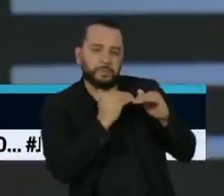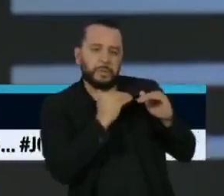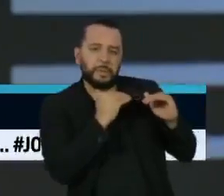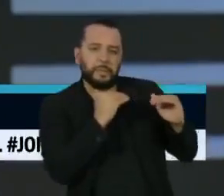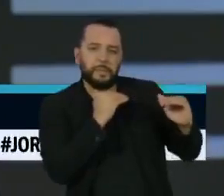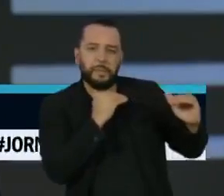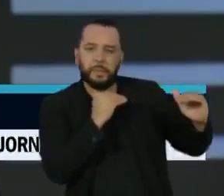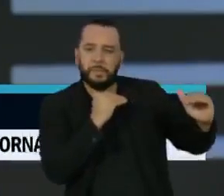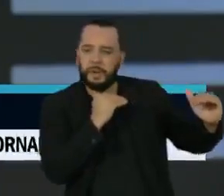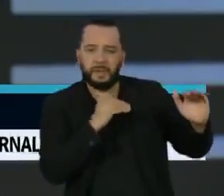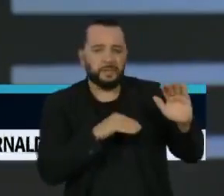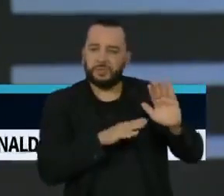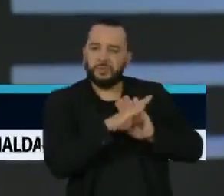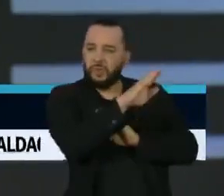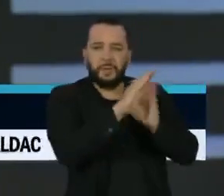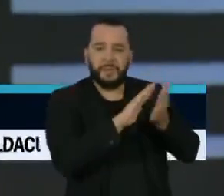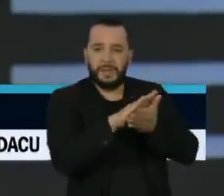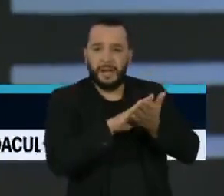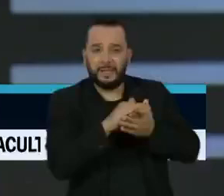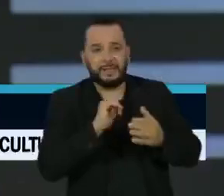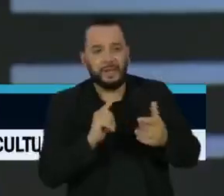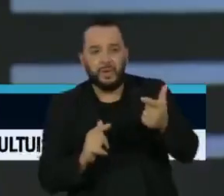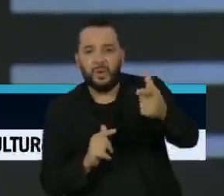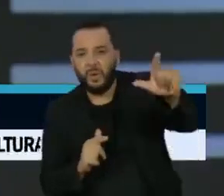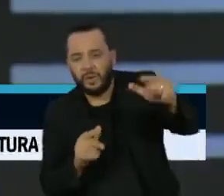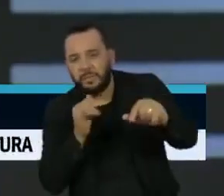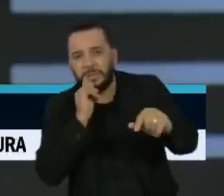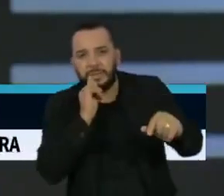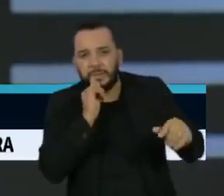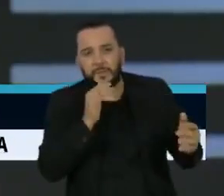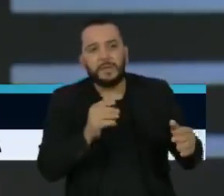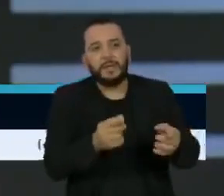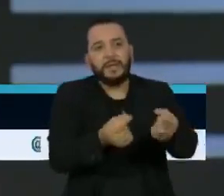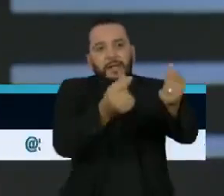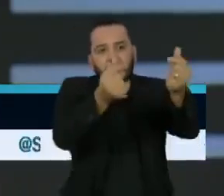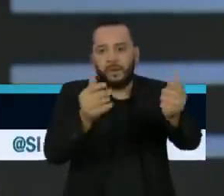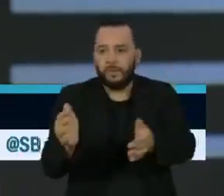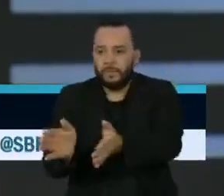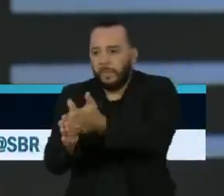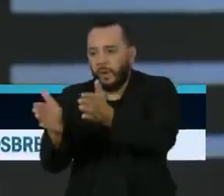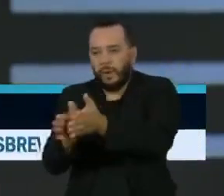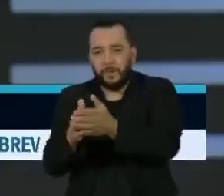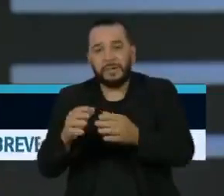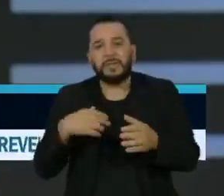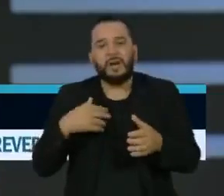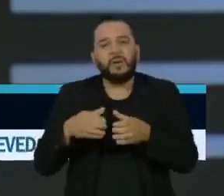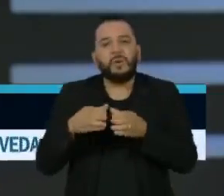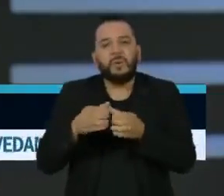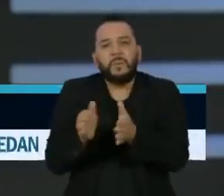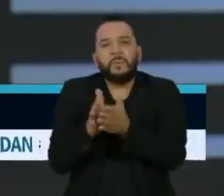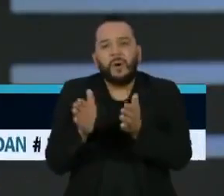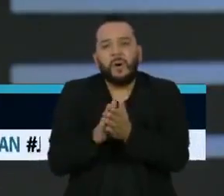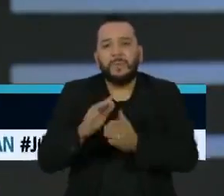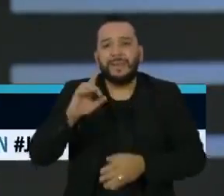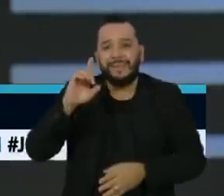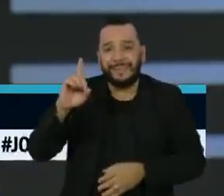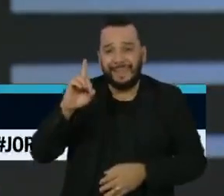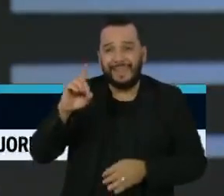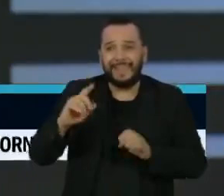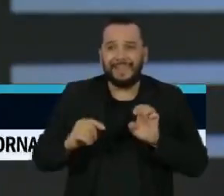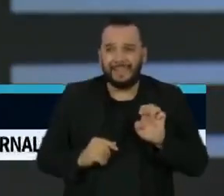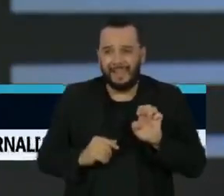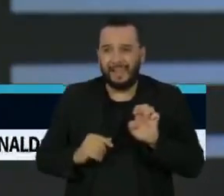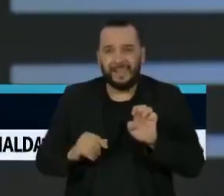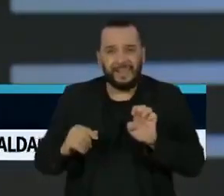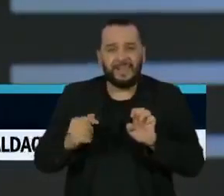várias razões e você tem fenômenos diferentes nas classes sociais às classes d e e que tem uma propensão